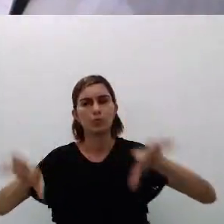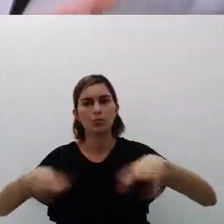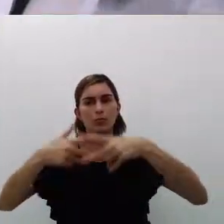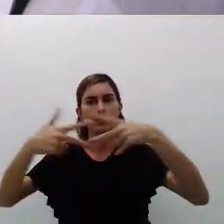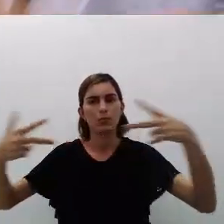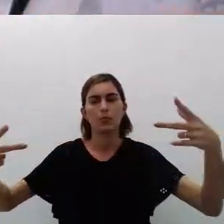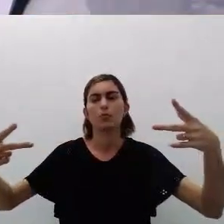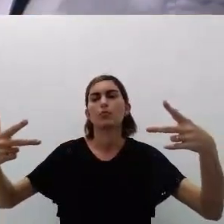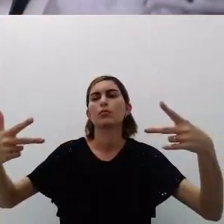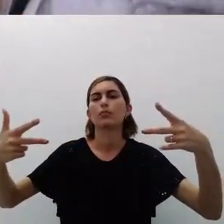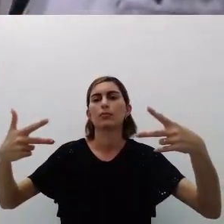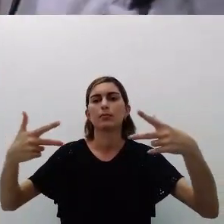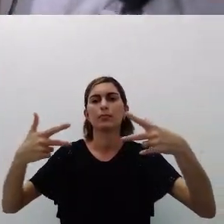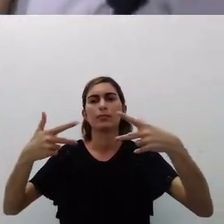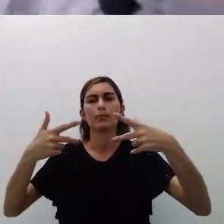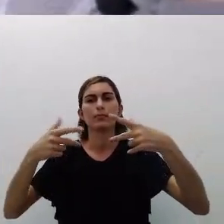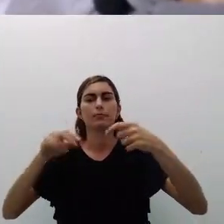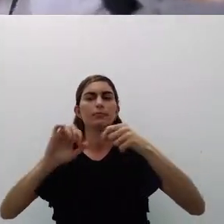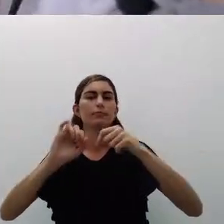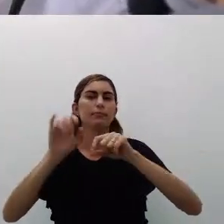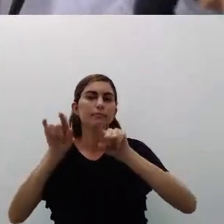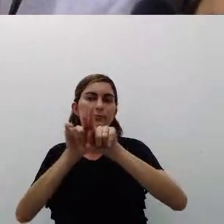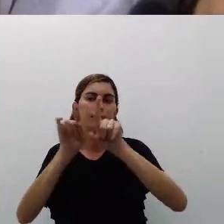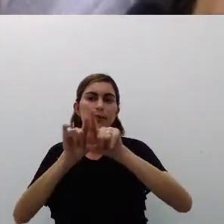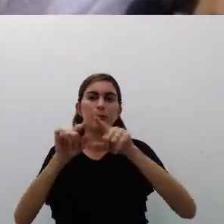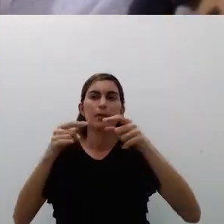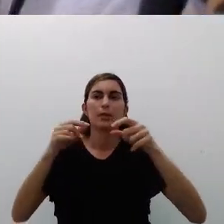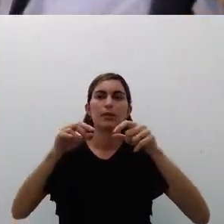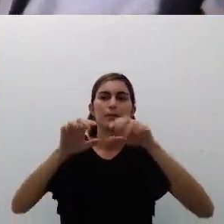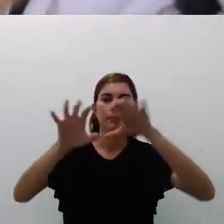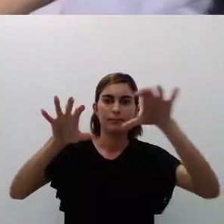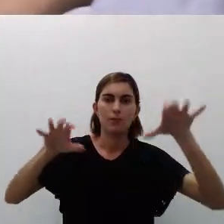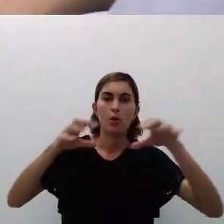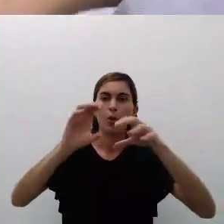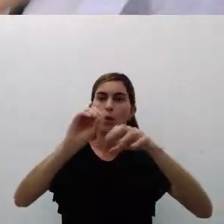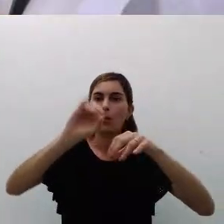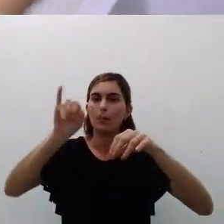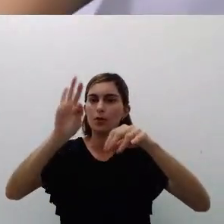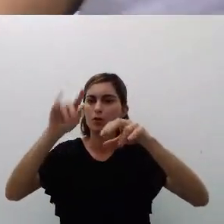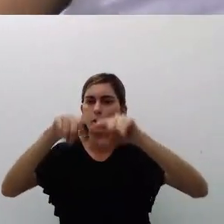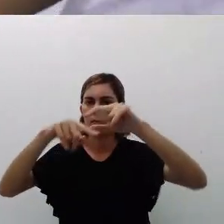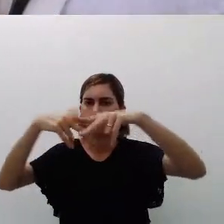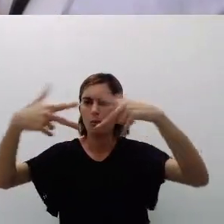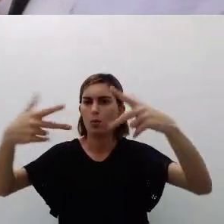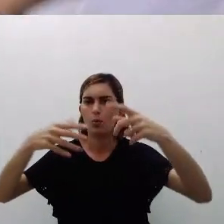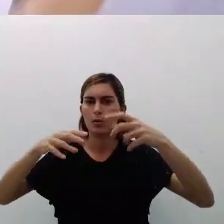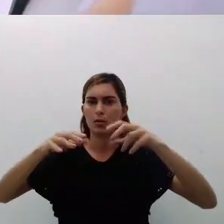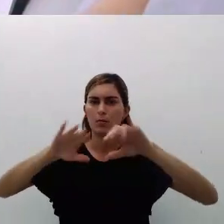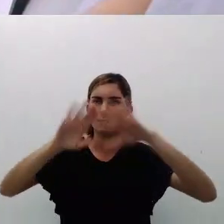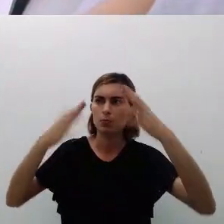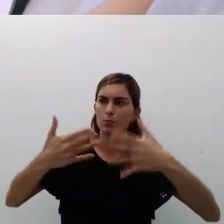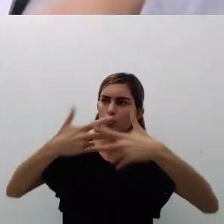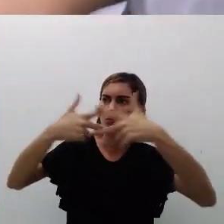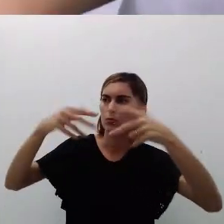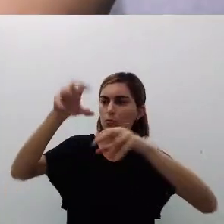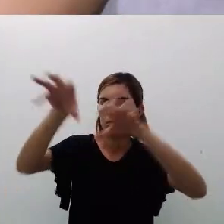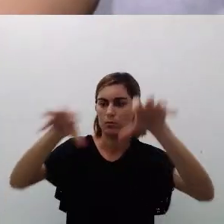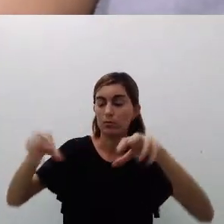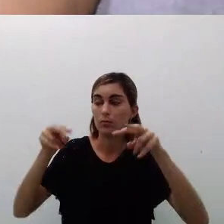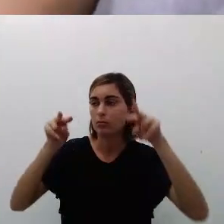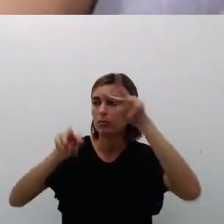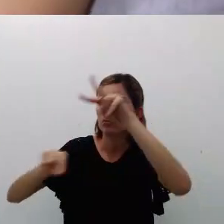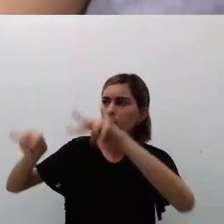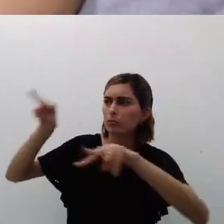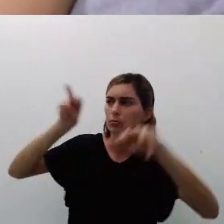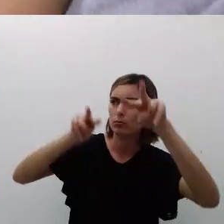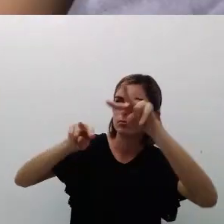de espacejamento dos objetos e proporção, mas distribuição do olhar, da visão do espaço. Você vê que